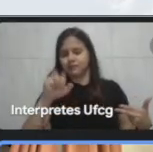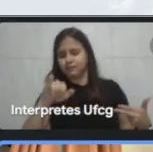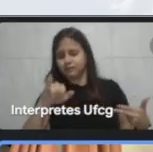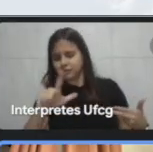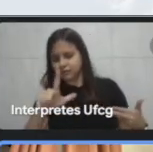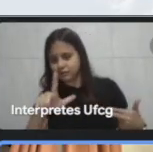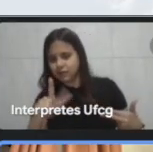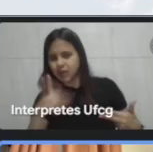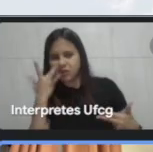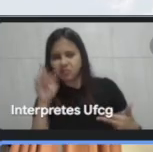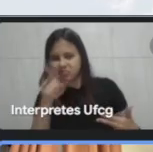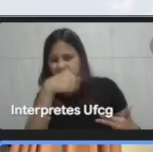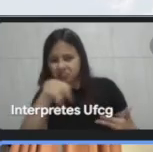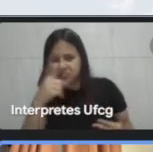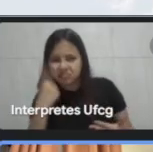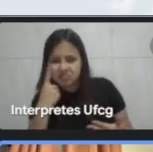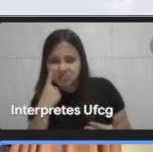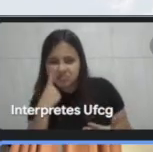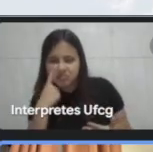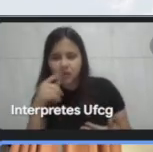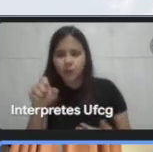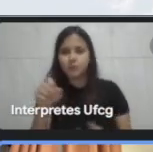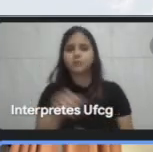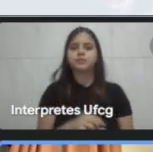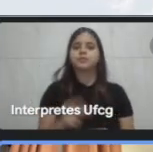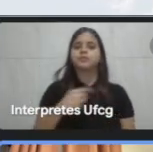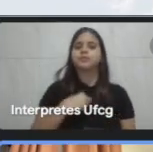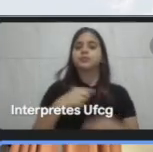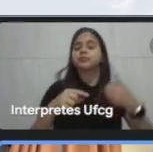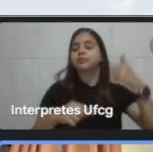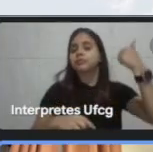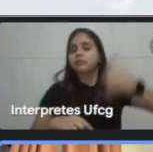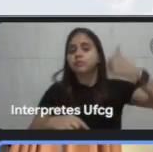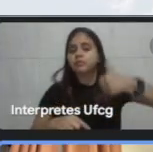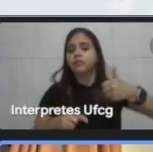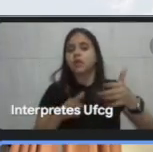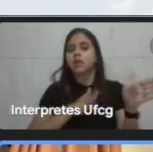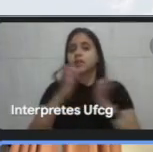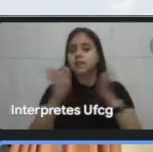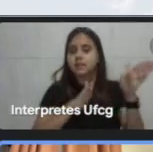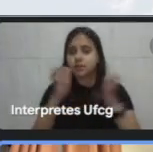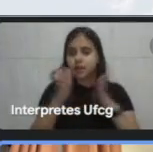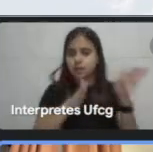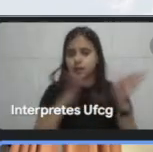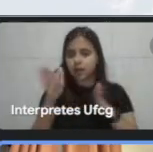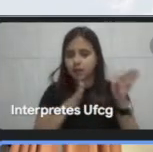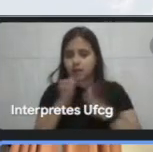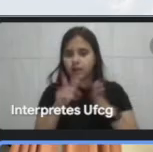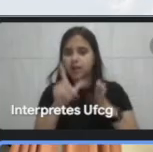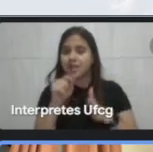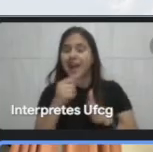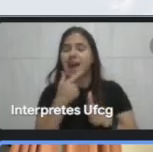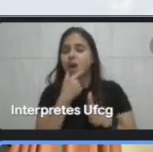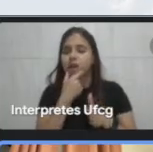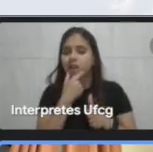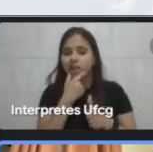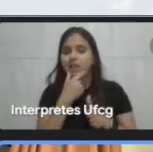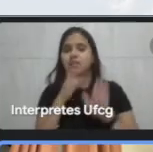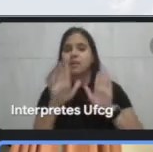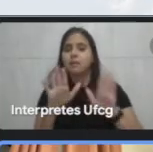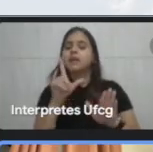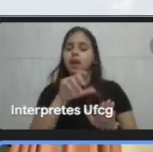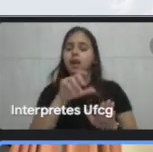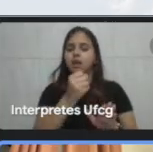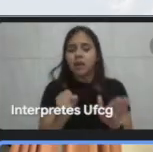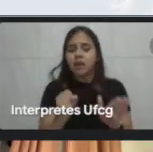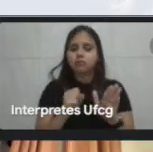ver meu mouse, mas a primeira aqui seria acessibilidade, que está em inglês aqui as siglas, mas é slope.